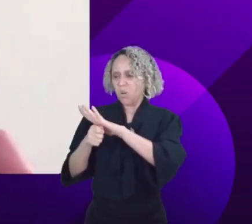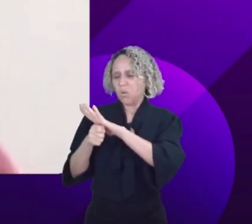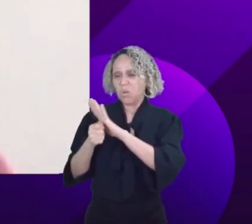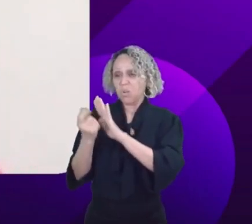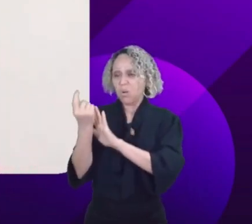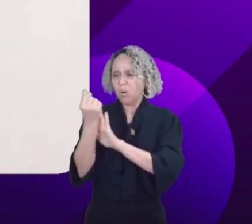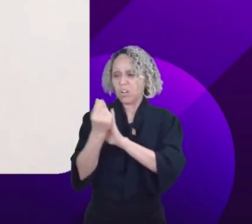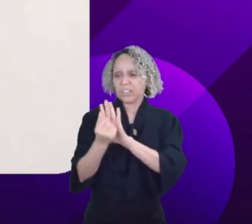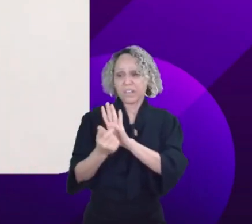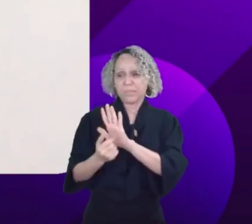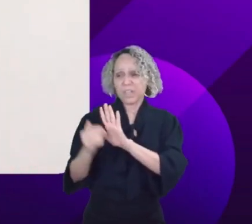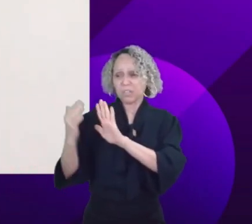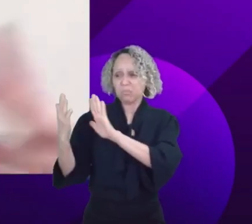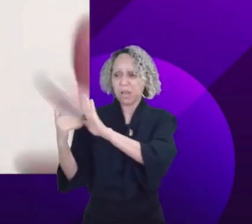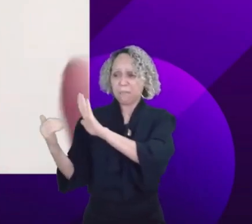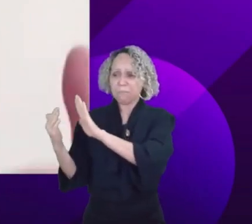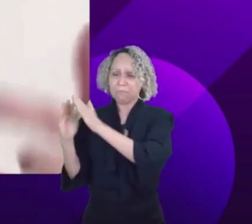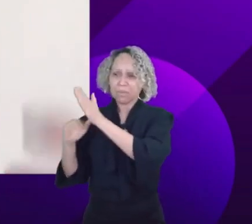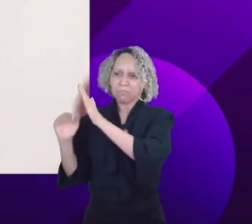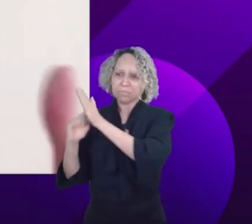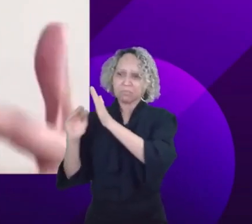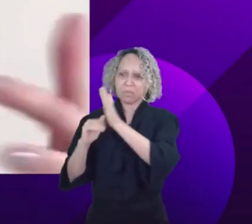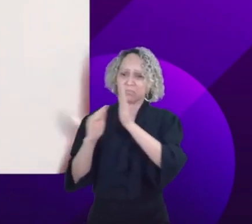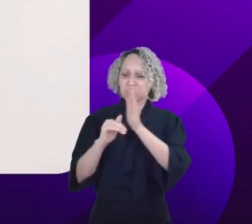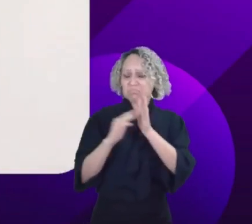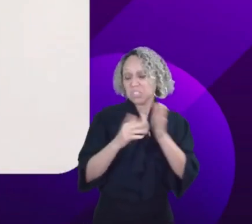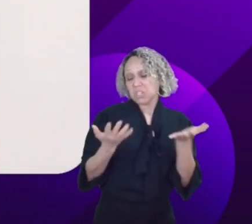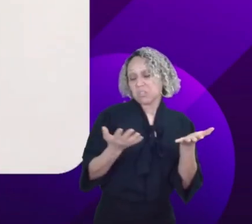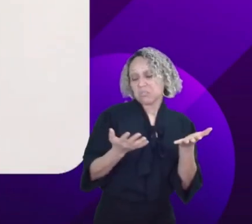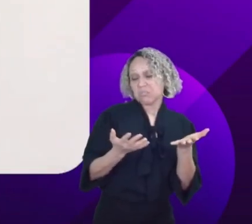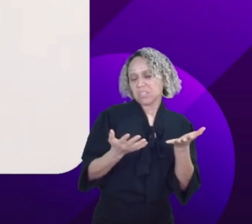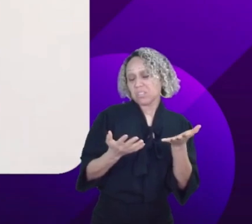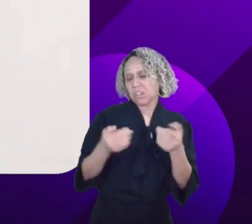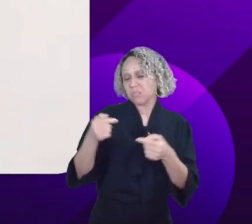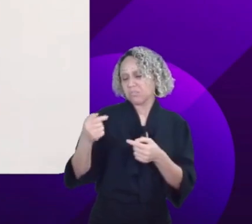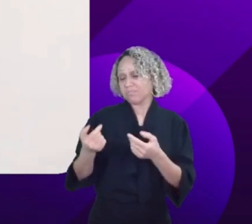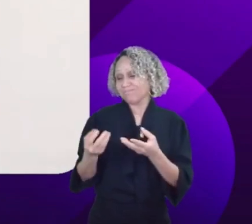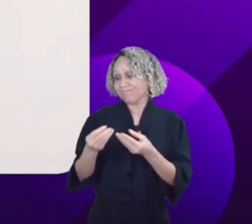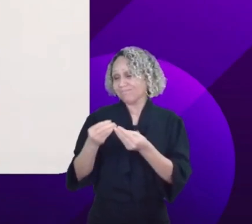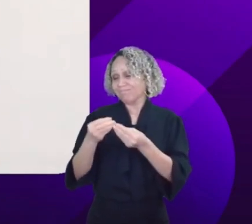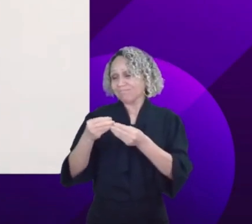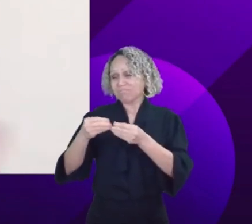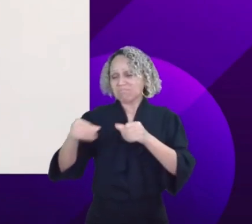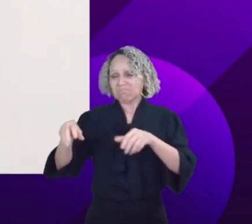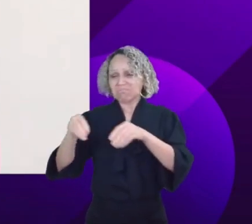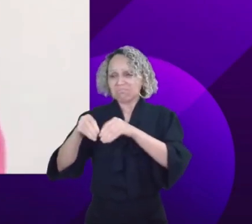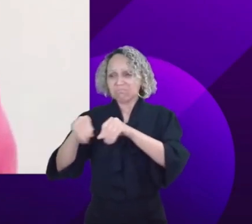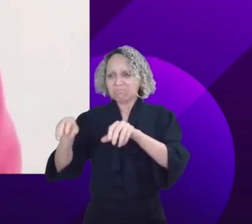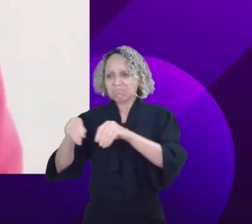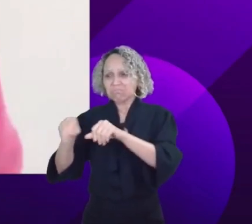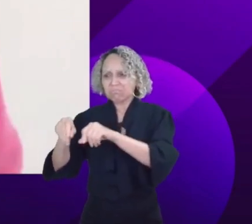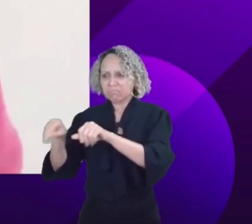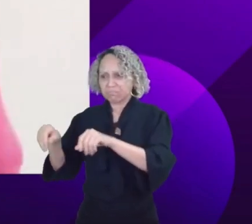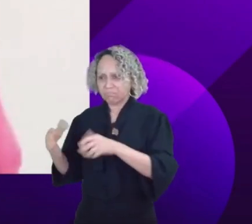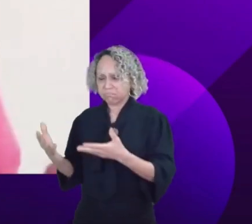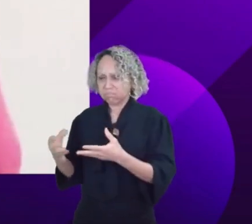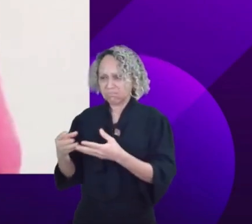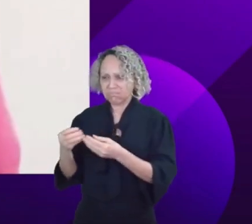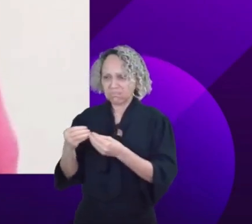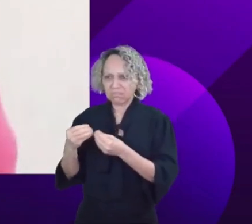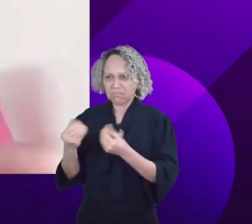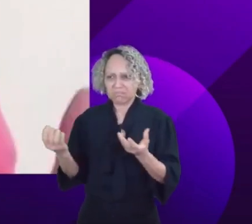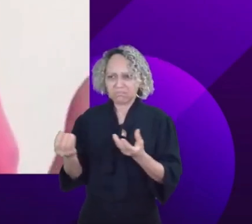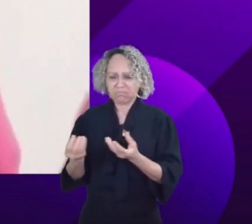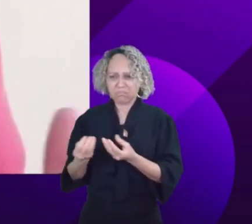isso tudo prejudicou, né? Foi uma sucessão de políticas de desmonte que fizeram com que a gente acabasse, nesse